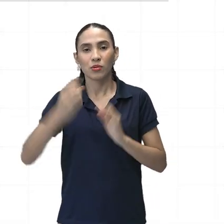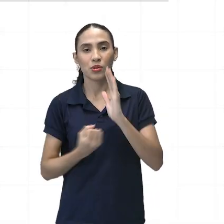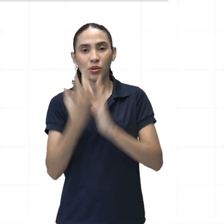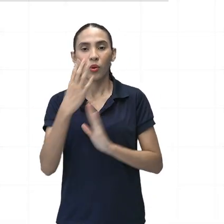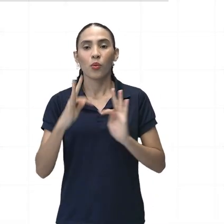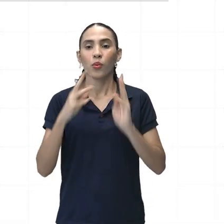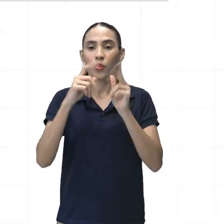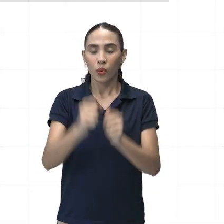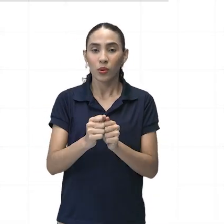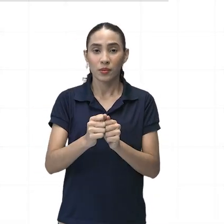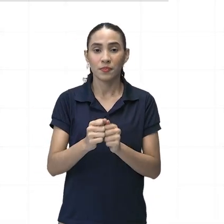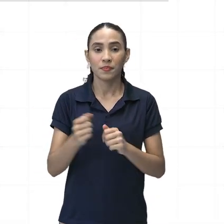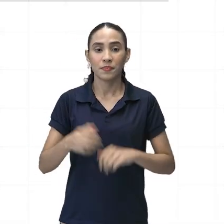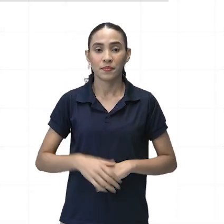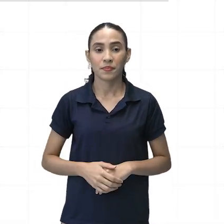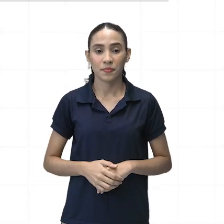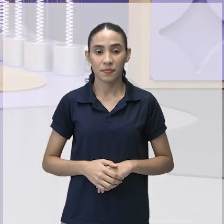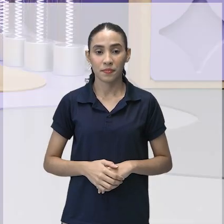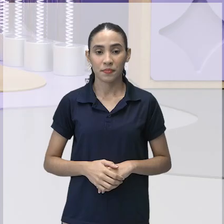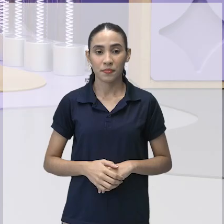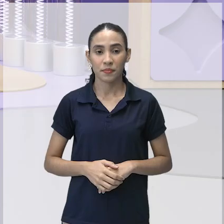coisas. Vamos lá, vamos seguir.